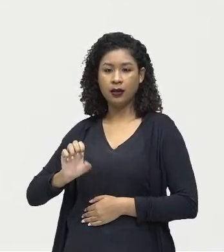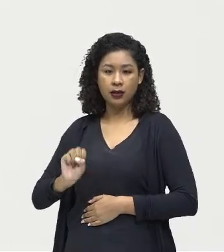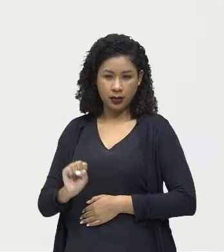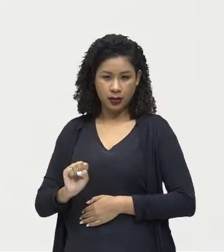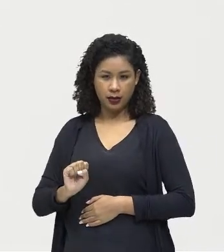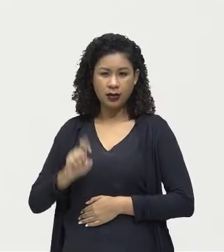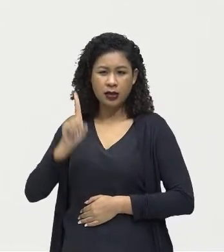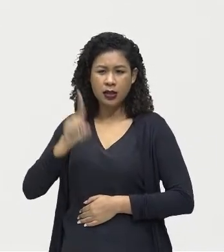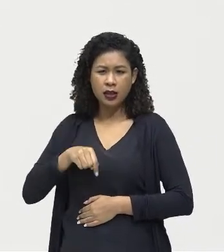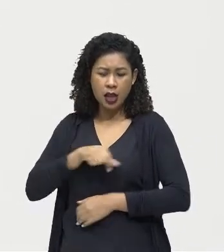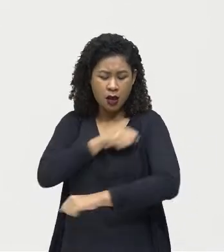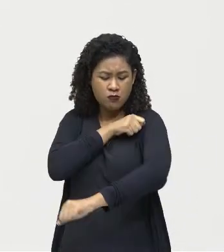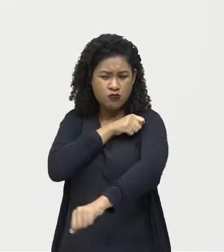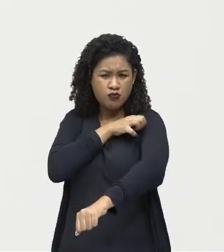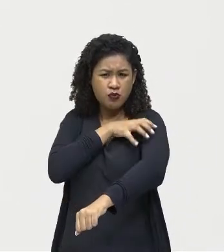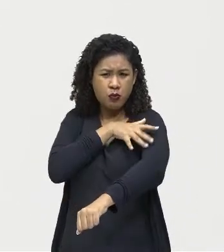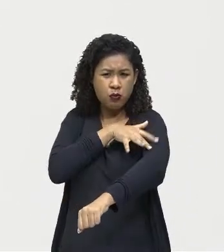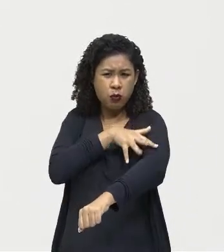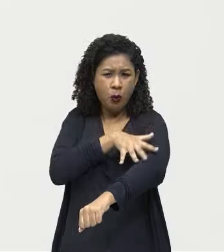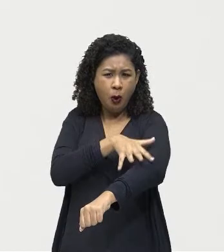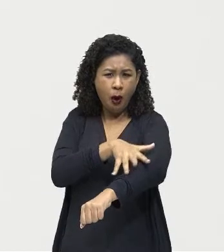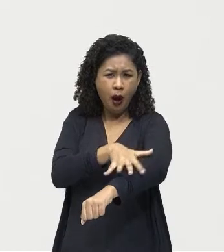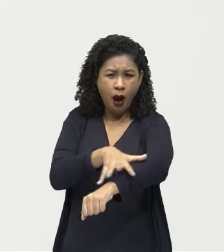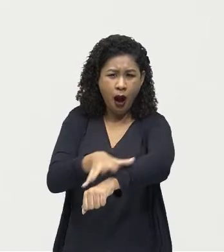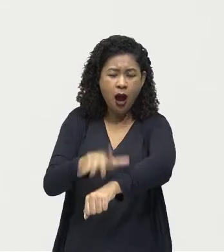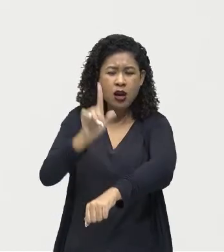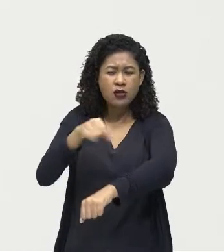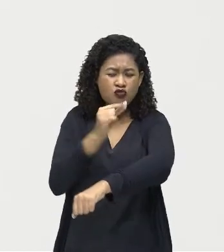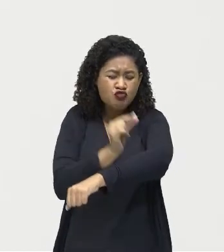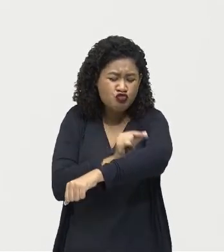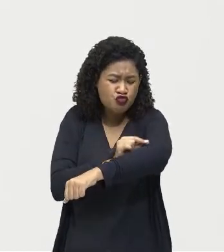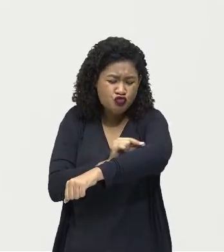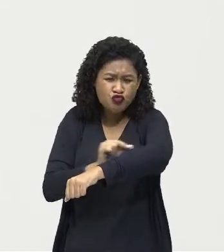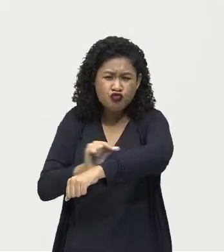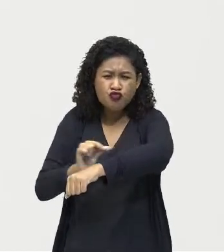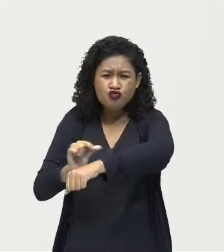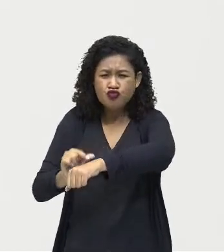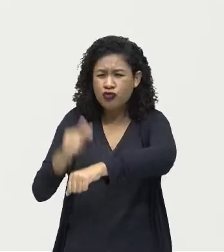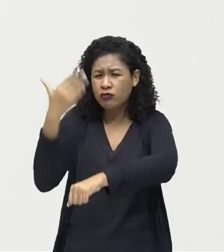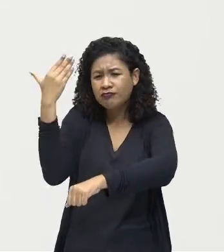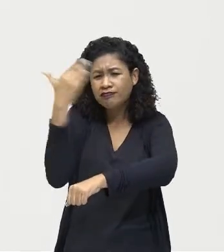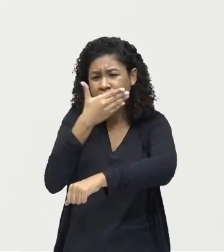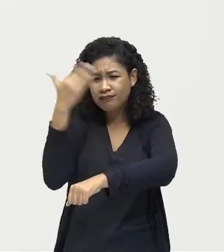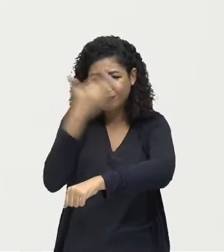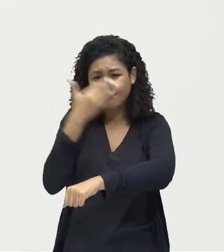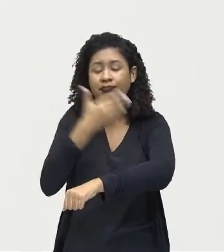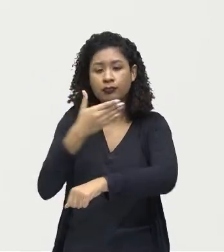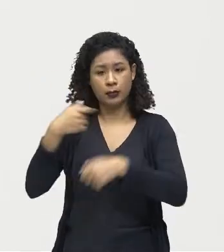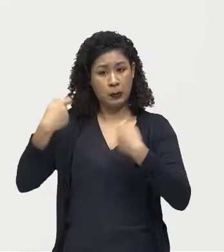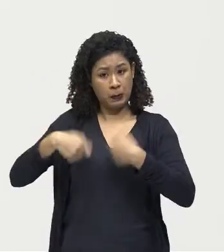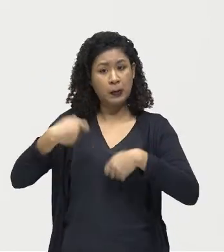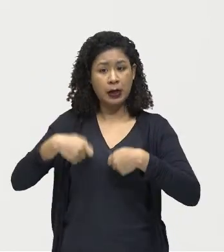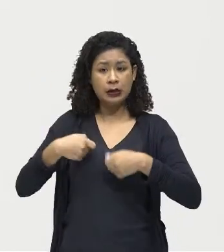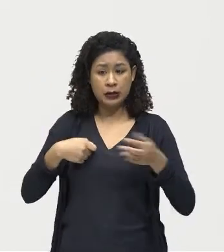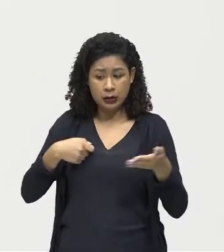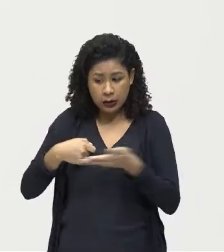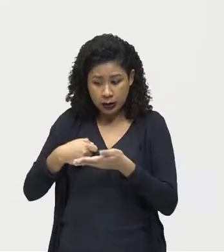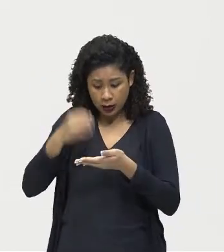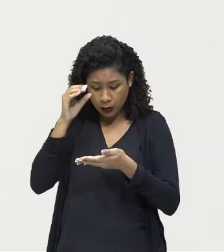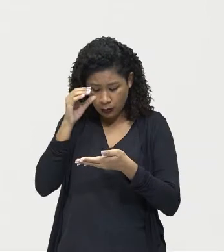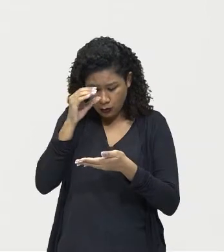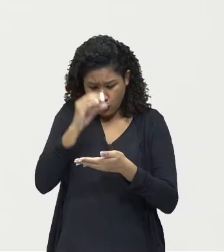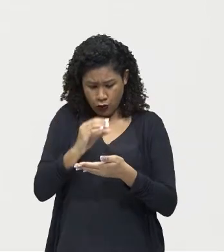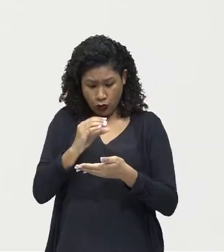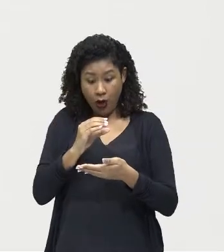são microscópicos, tá? Então, eles são bem pequenininhos, que é necessário ali o auxílio de um microscópio para a